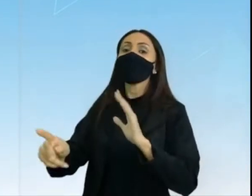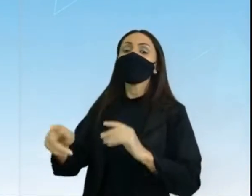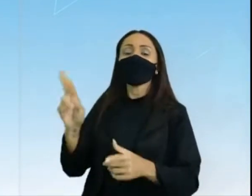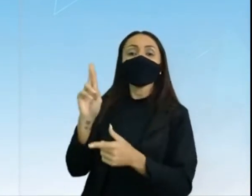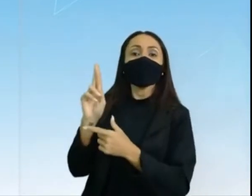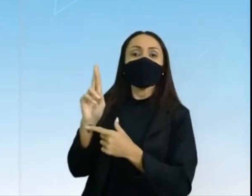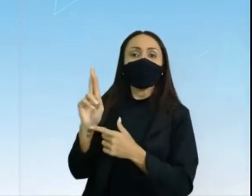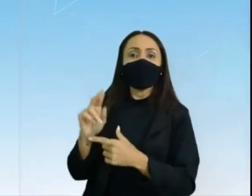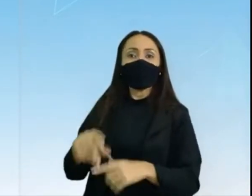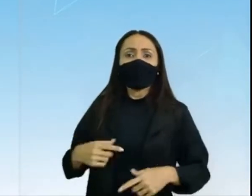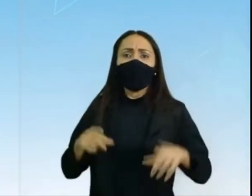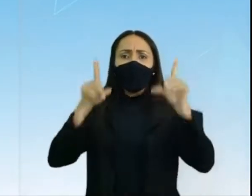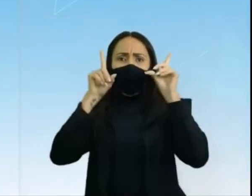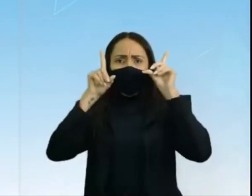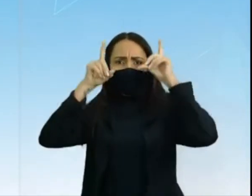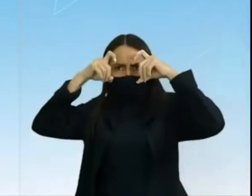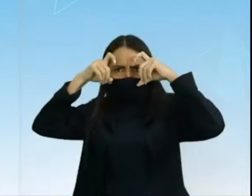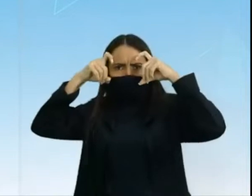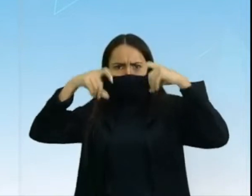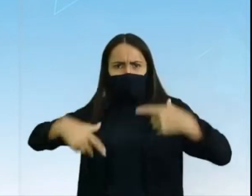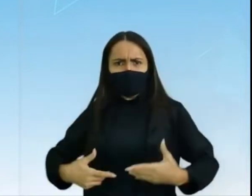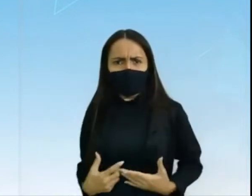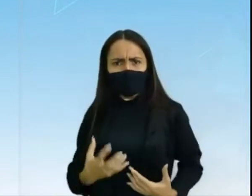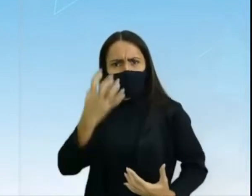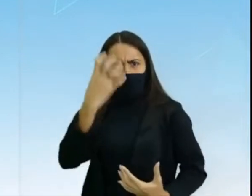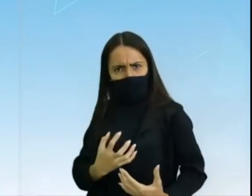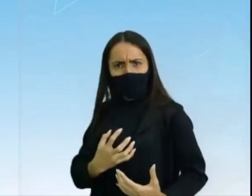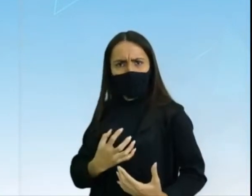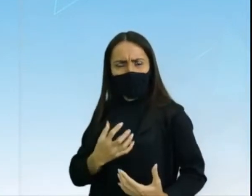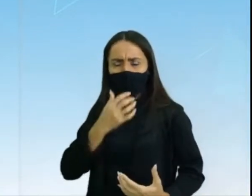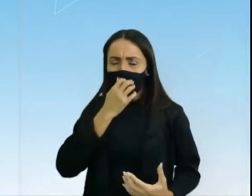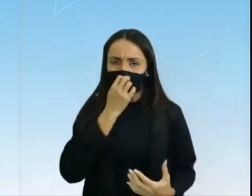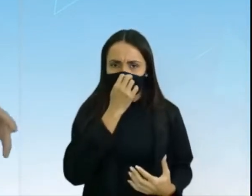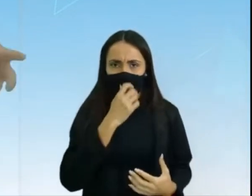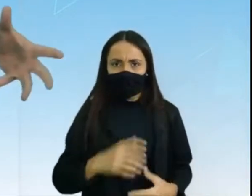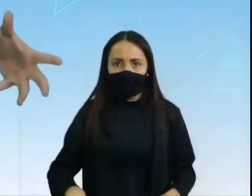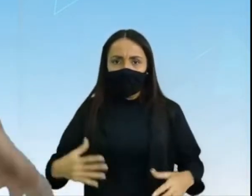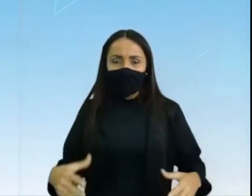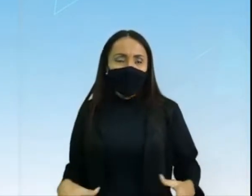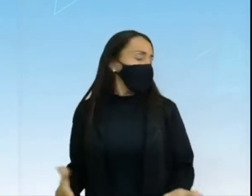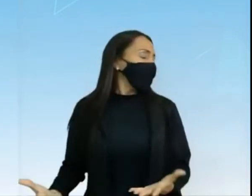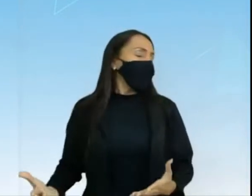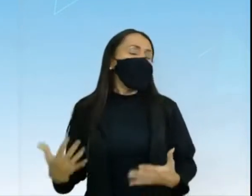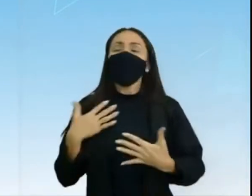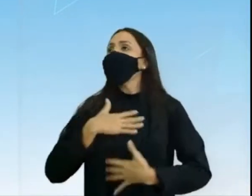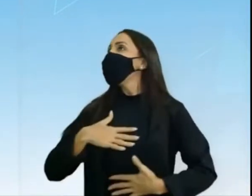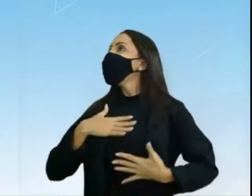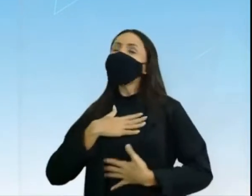Roberta, estou zangado. Como é que seria? Certo? Estou muito eufórico.